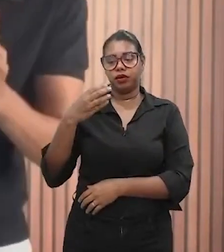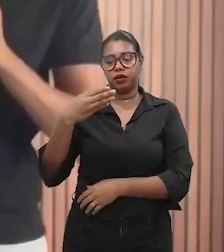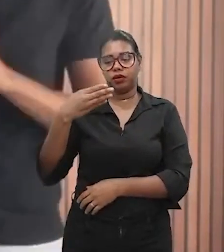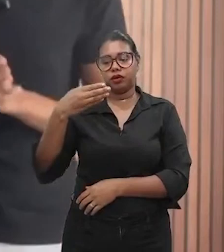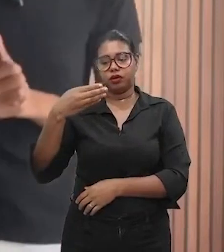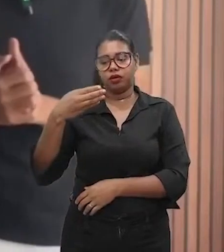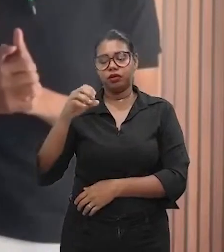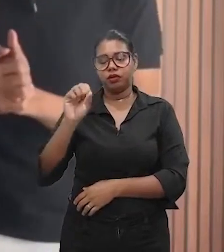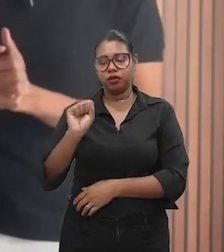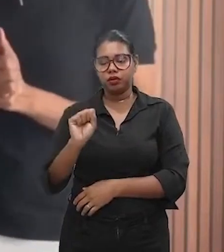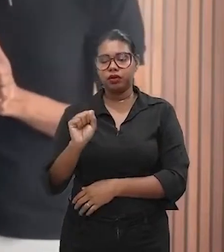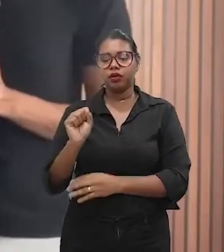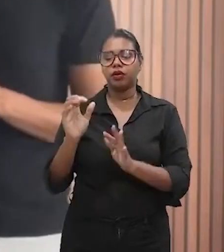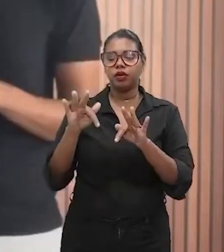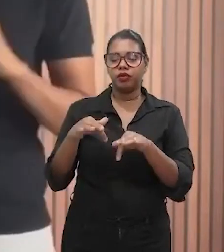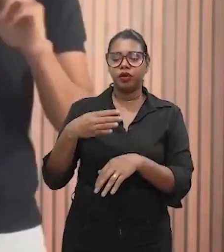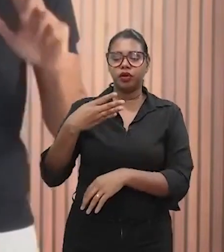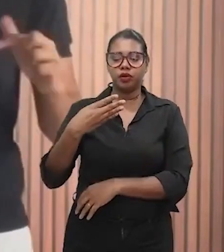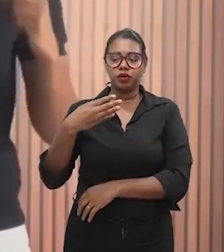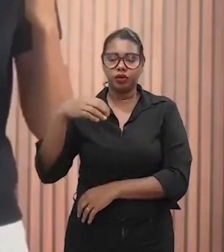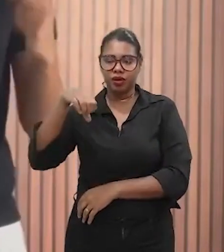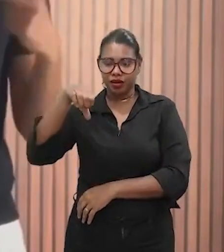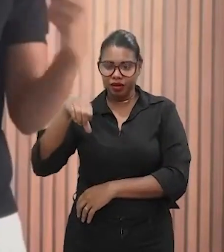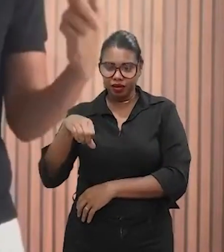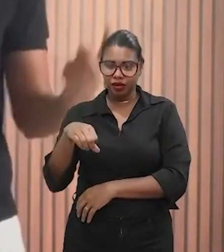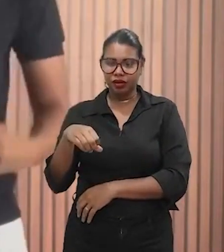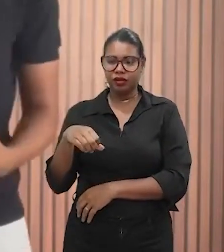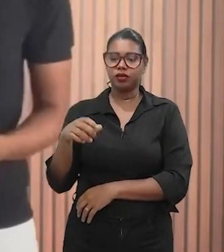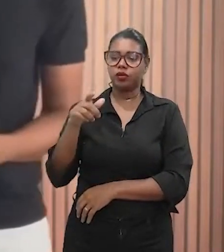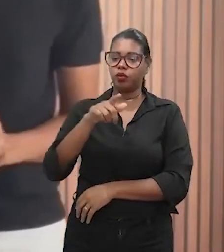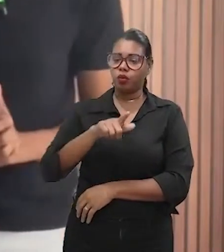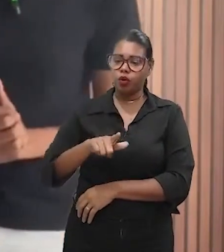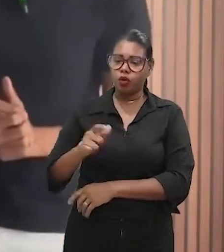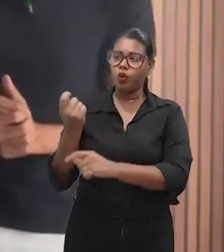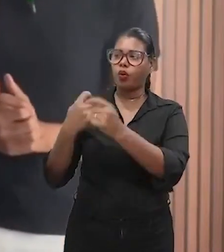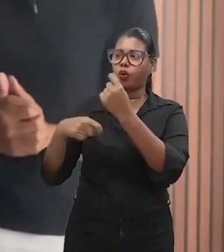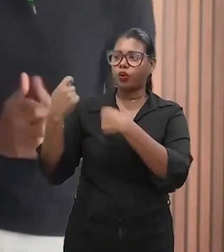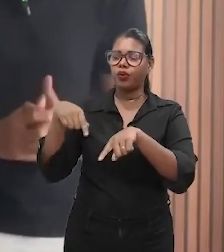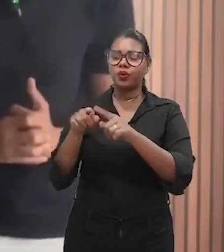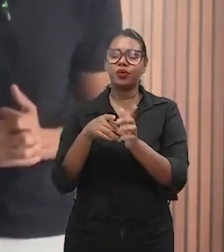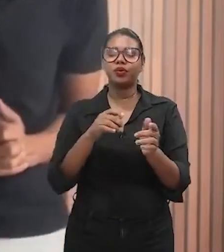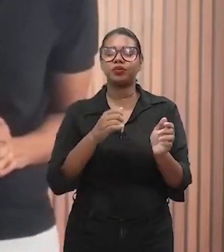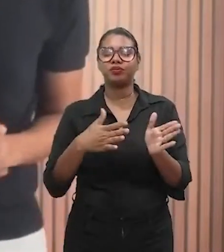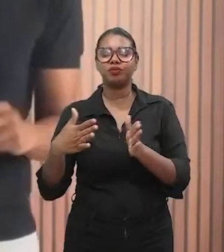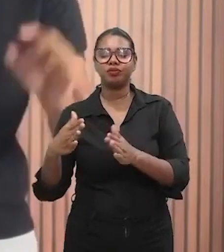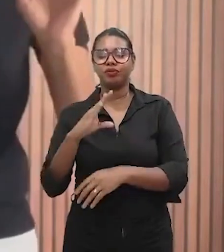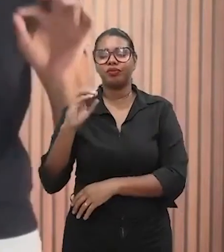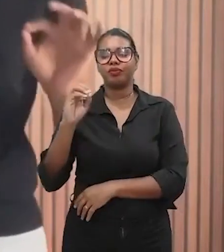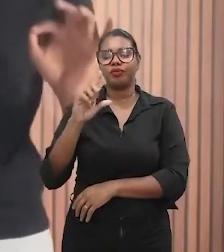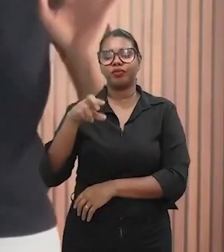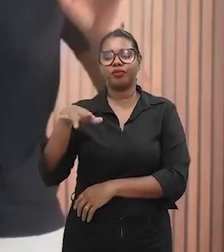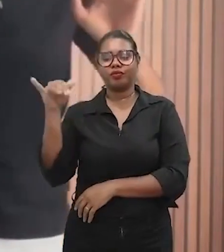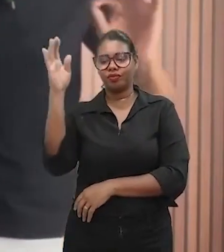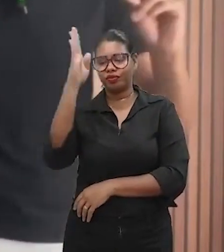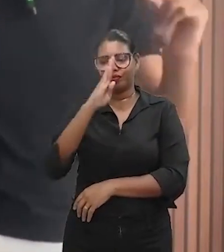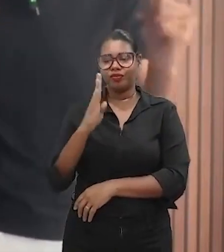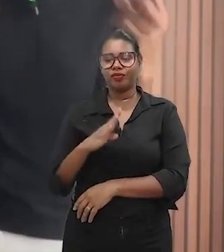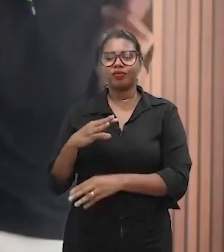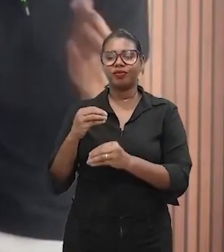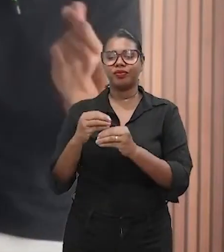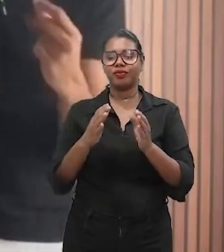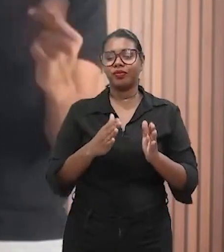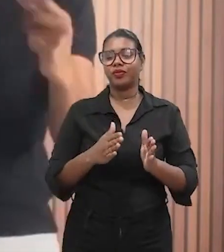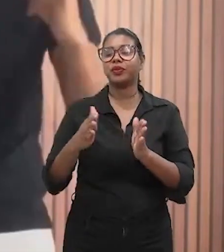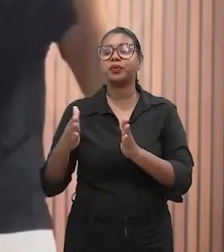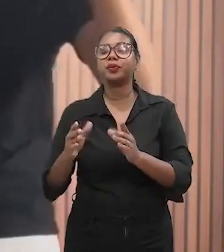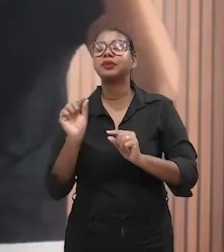já no finalzinho, início de 49, nós vamos ter uma outra esfera de administração no período colonial brasileiro, que nós vamos chamar do